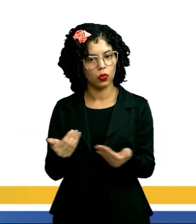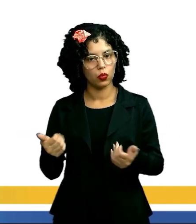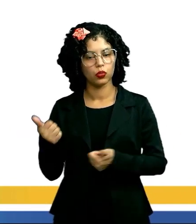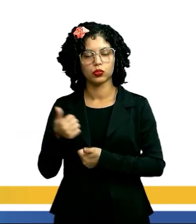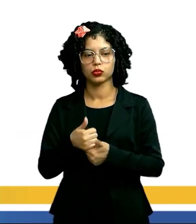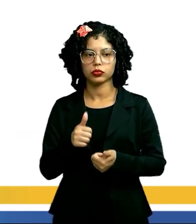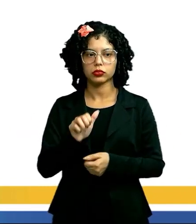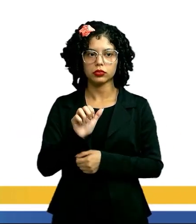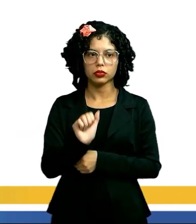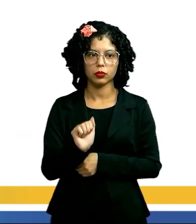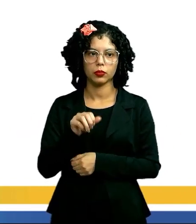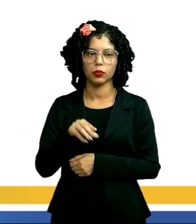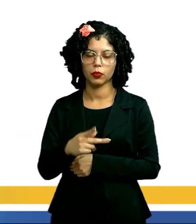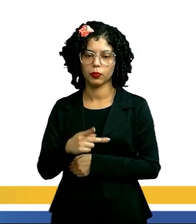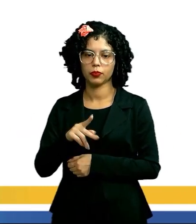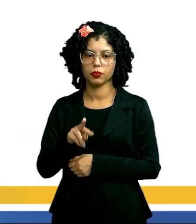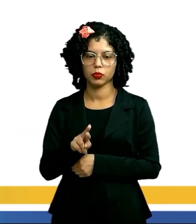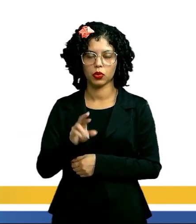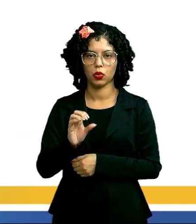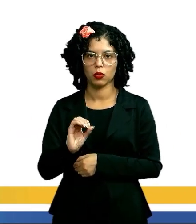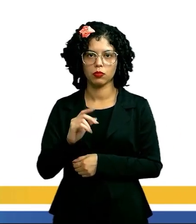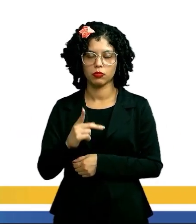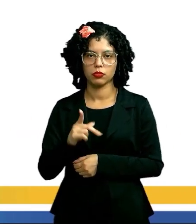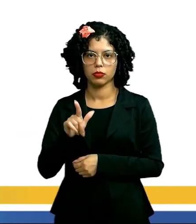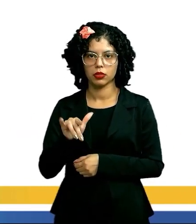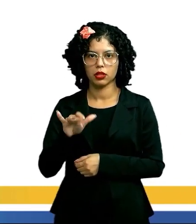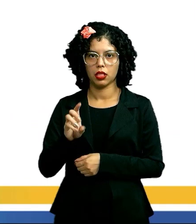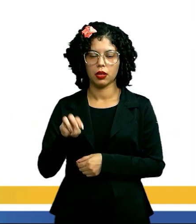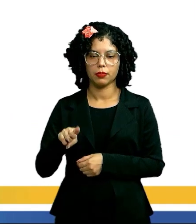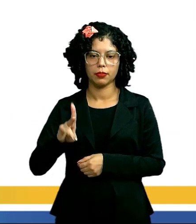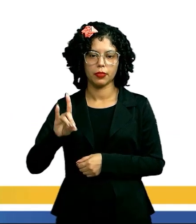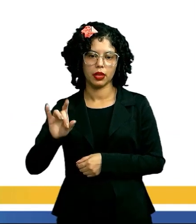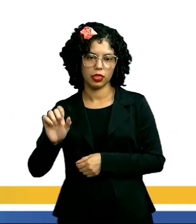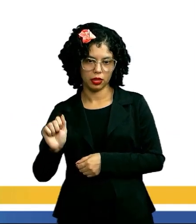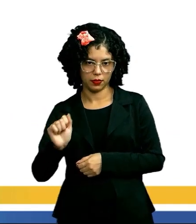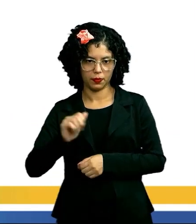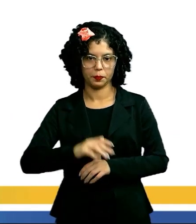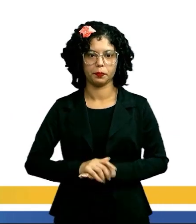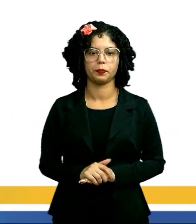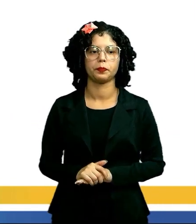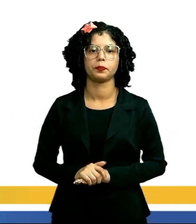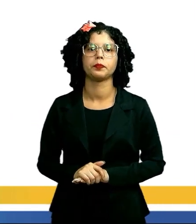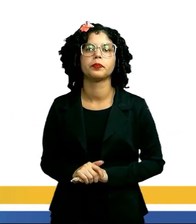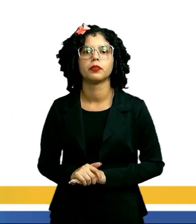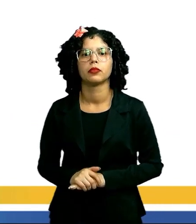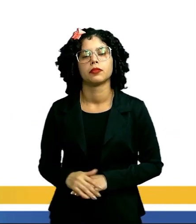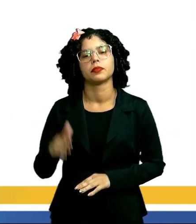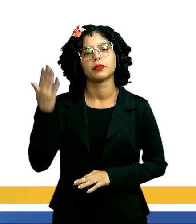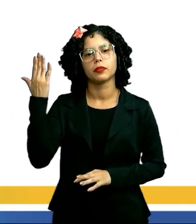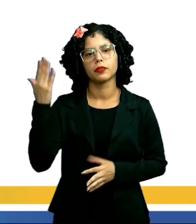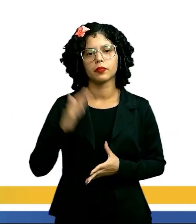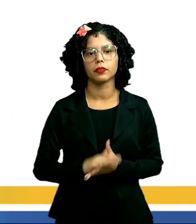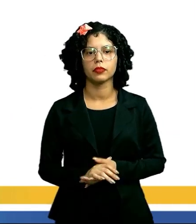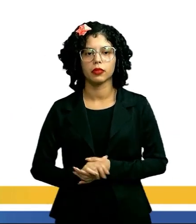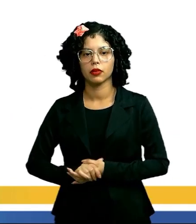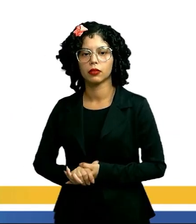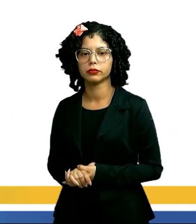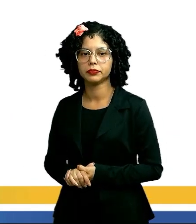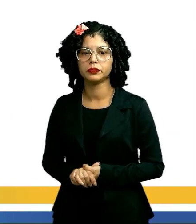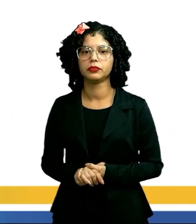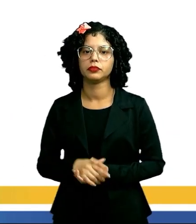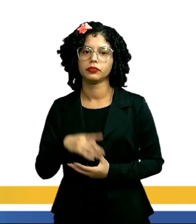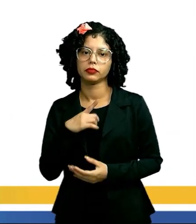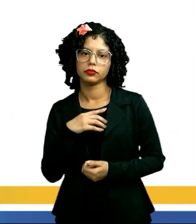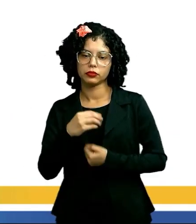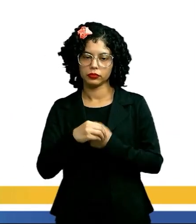propilamida, ok? Então, aí é a diferença de amina para amida. Bora ver só como que funciona. Tem